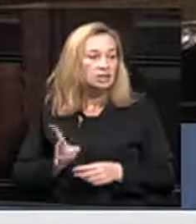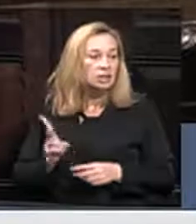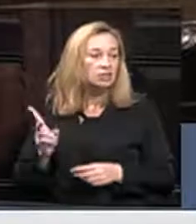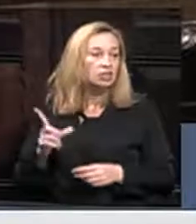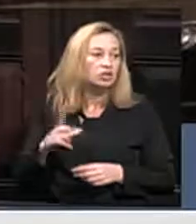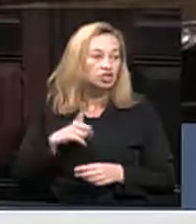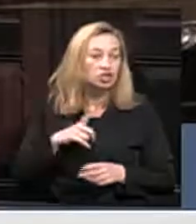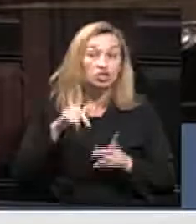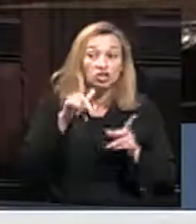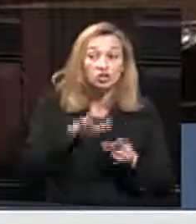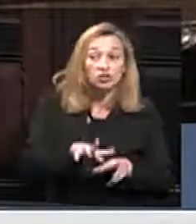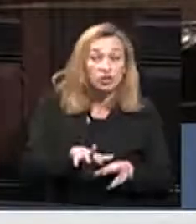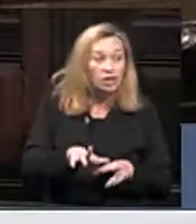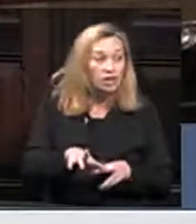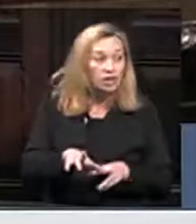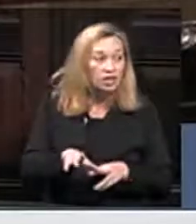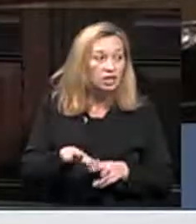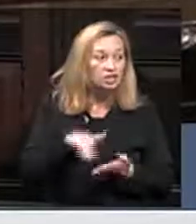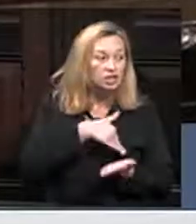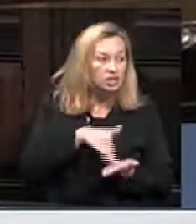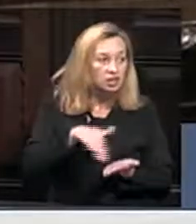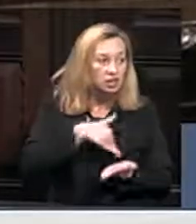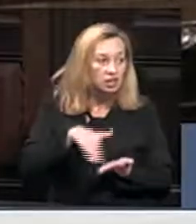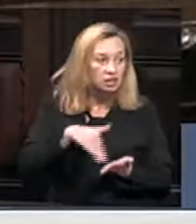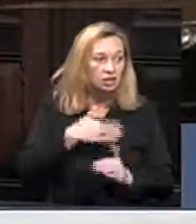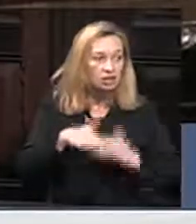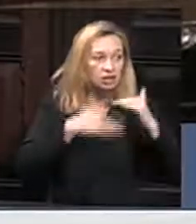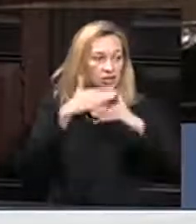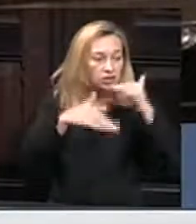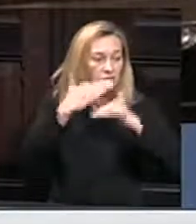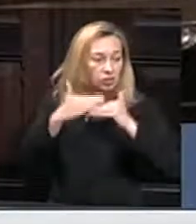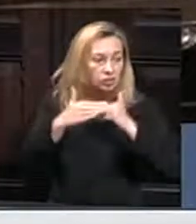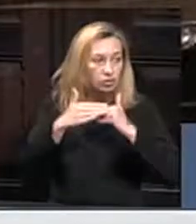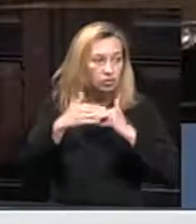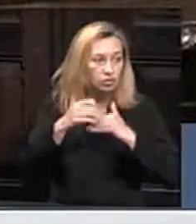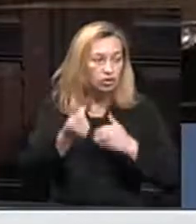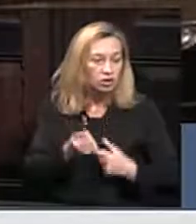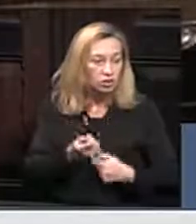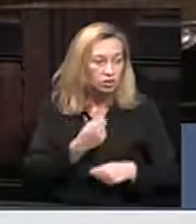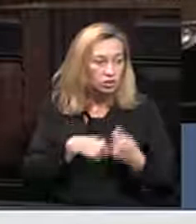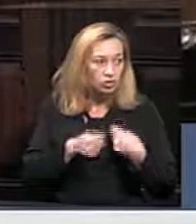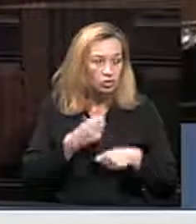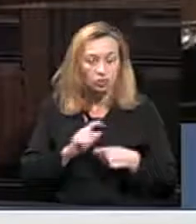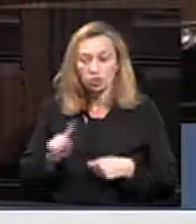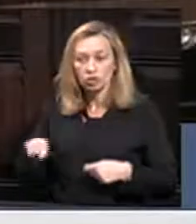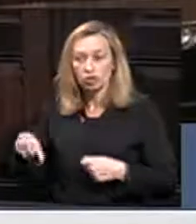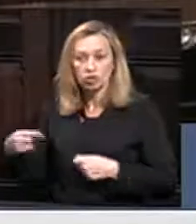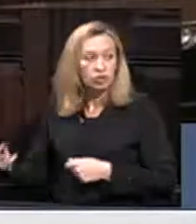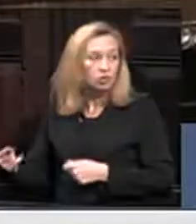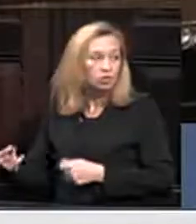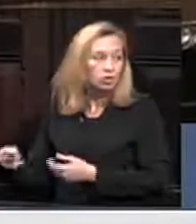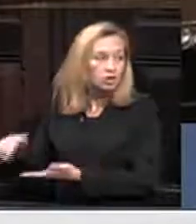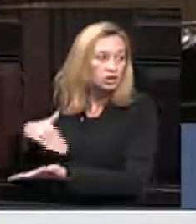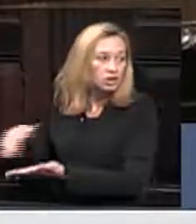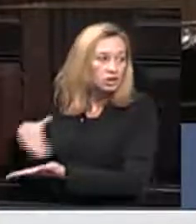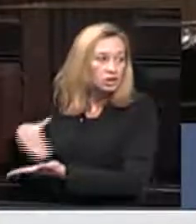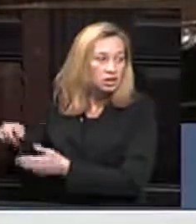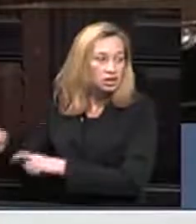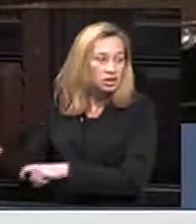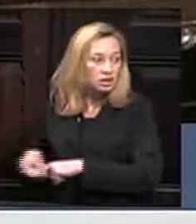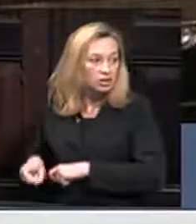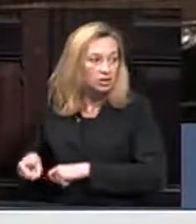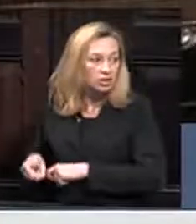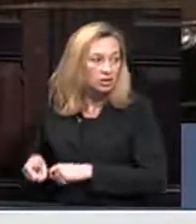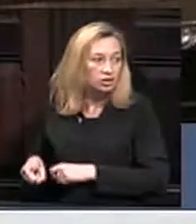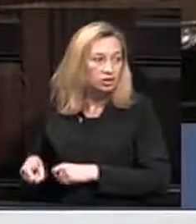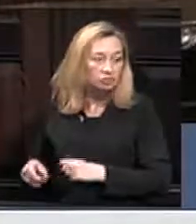entre aqueles que eram da Secretaria de Desenvolvimento Econômico e aqueles que estavam na Secretaria da Fazenda,